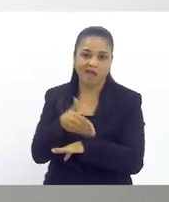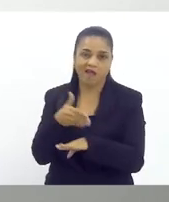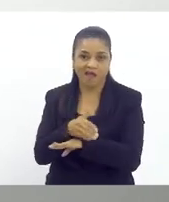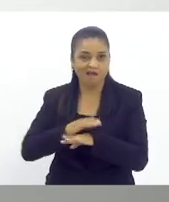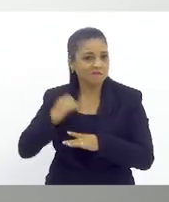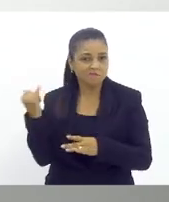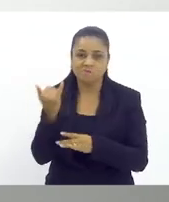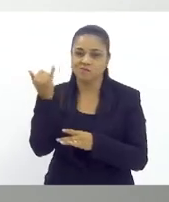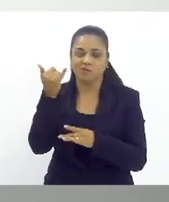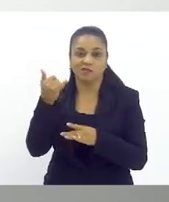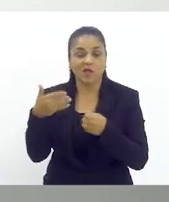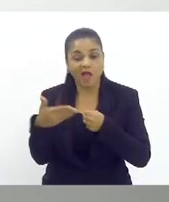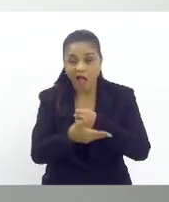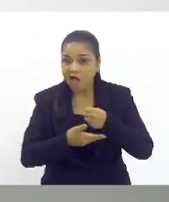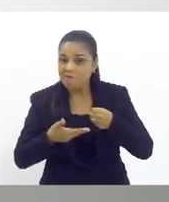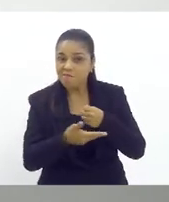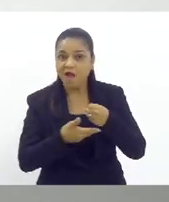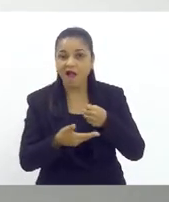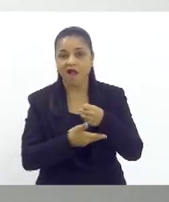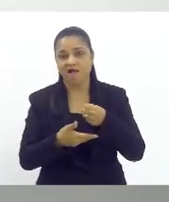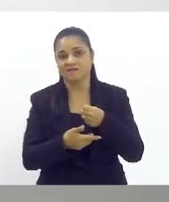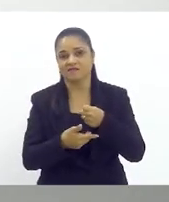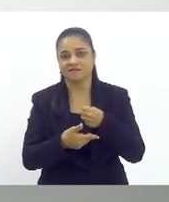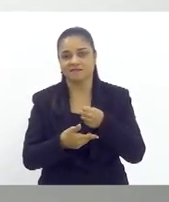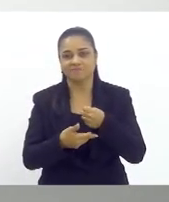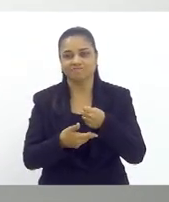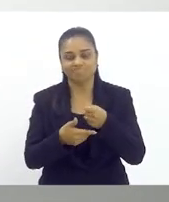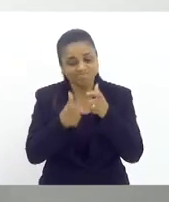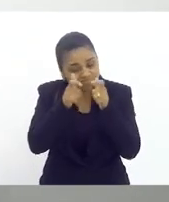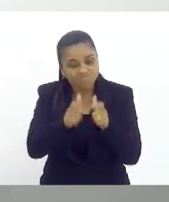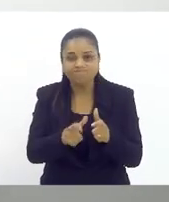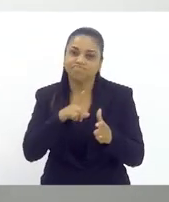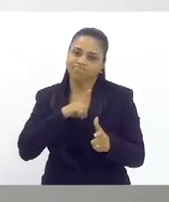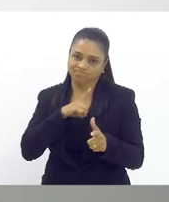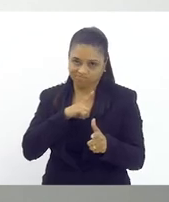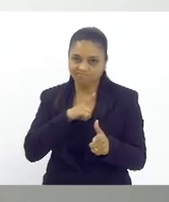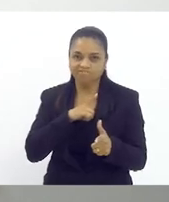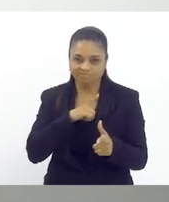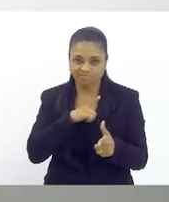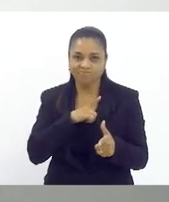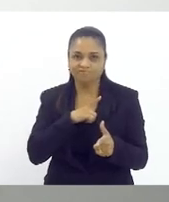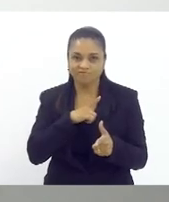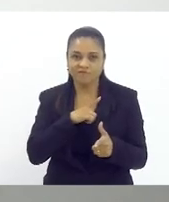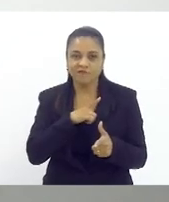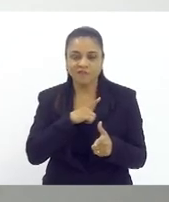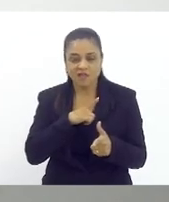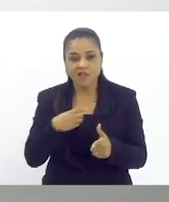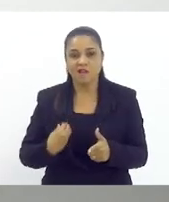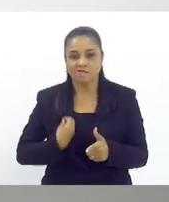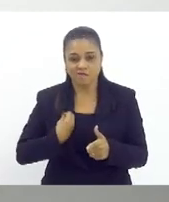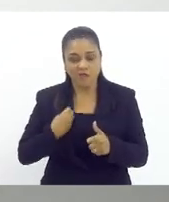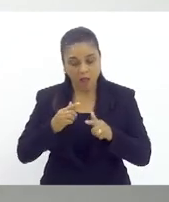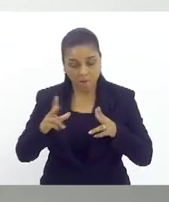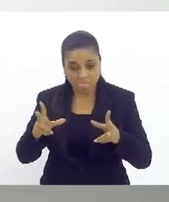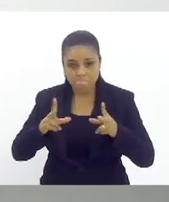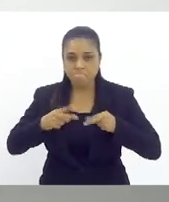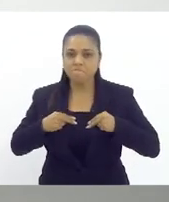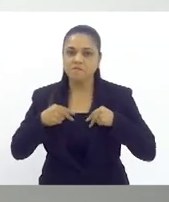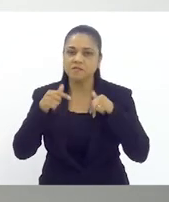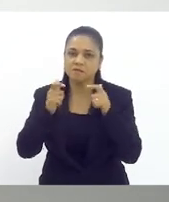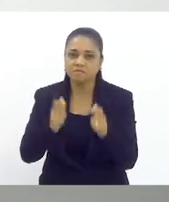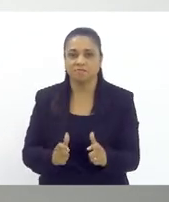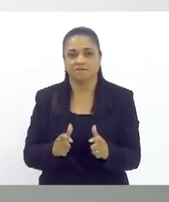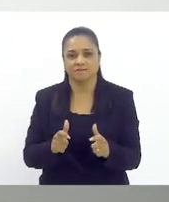a base da cadeia ela tá em algum lugar né ela tá em algum lugar ela vive ali ela milita ali né